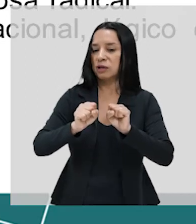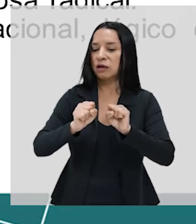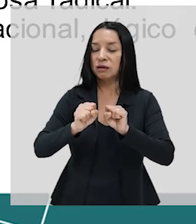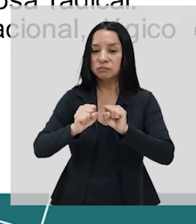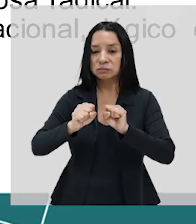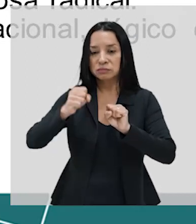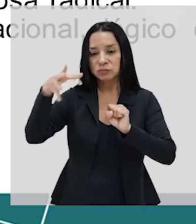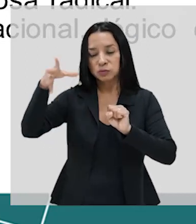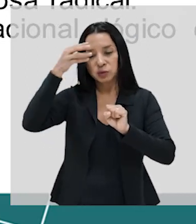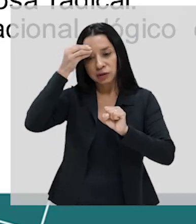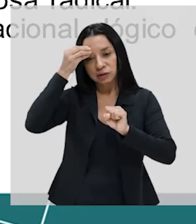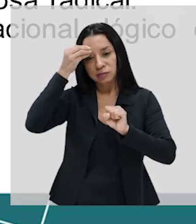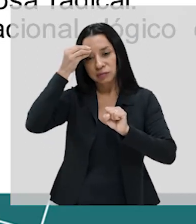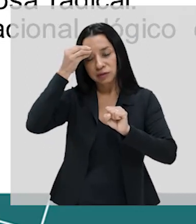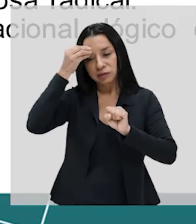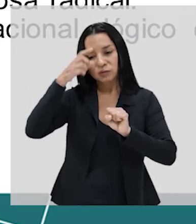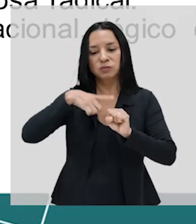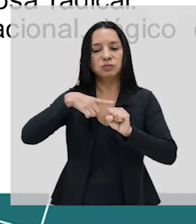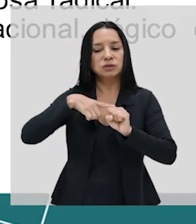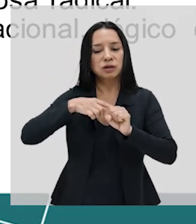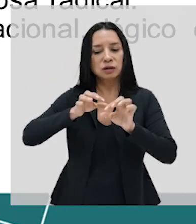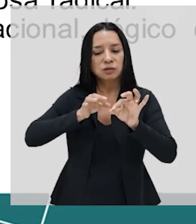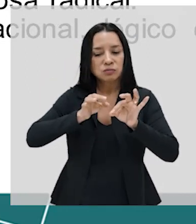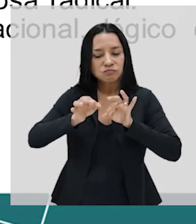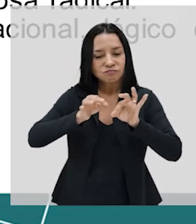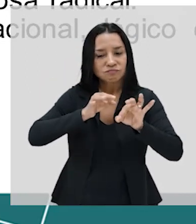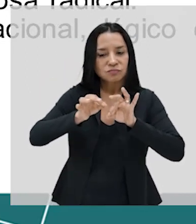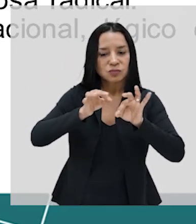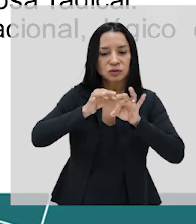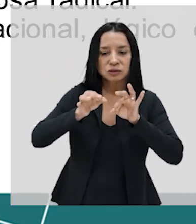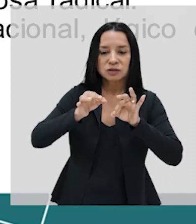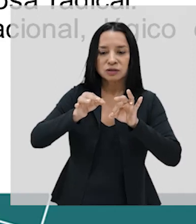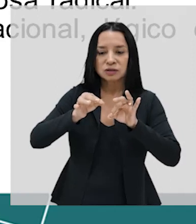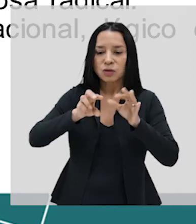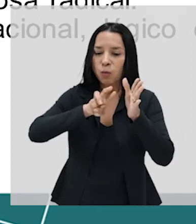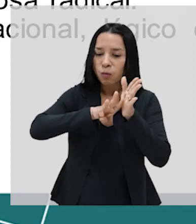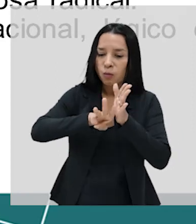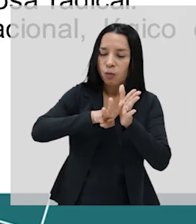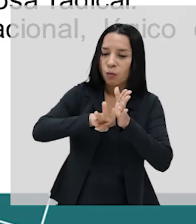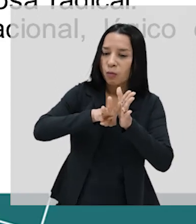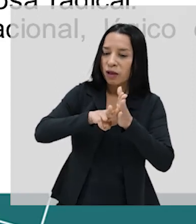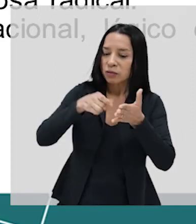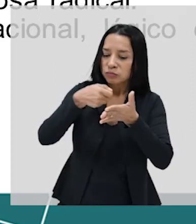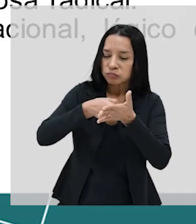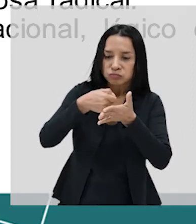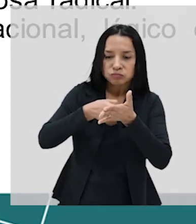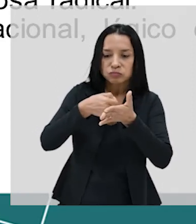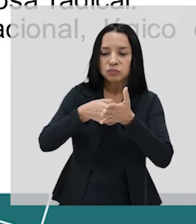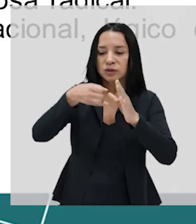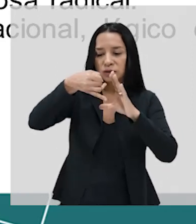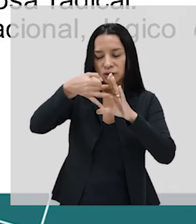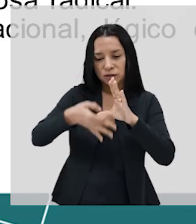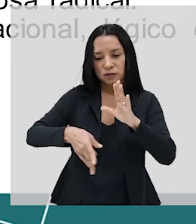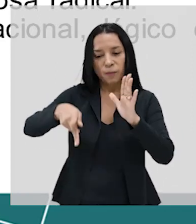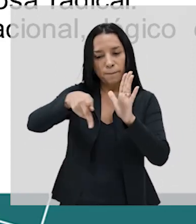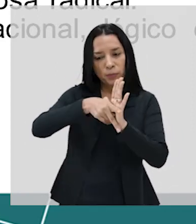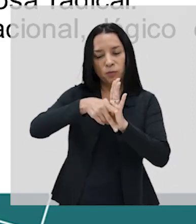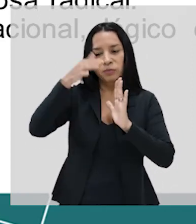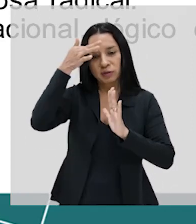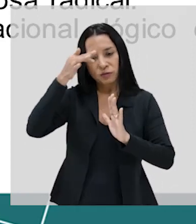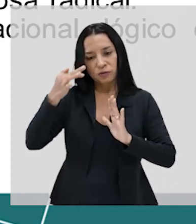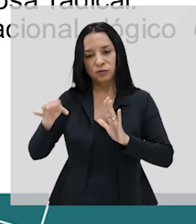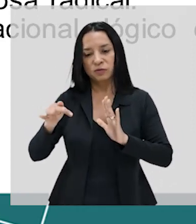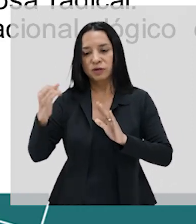eles tenham uma formatação, um método, um rigor, que são características importantes da própria filosofia, que são